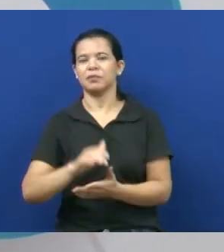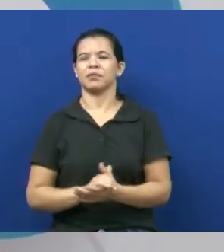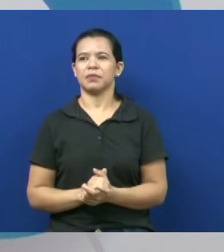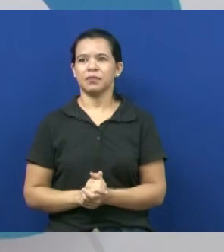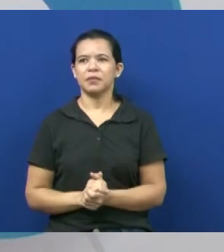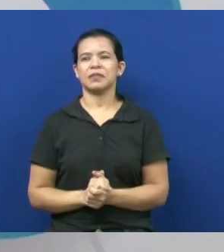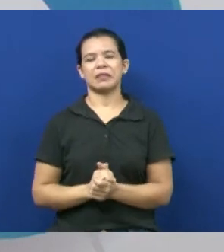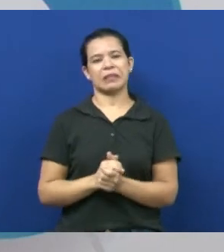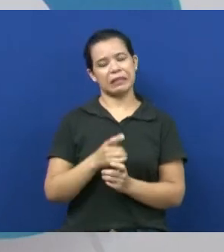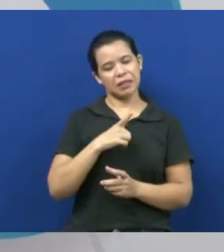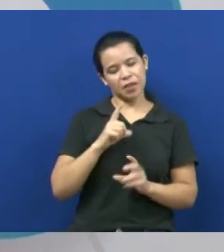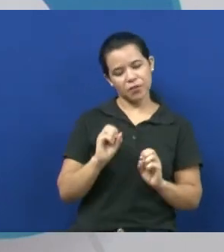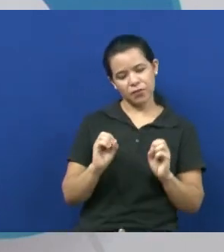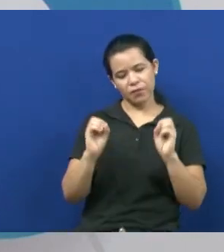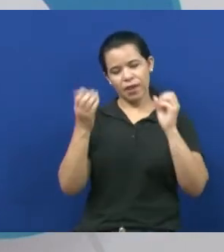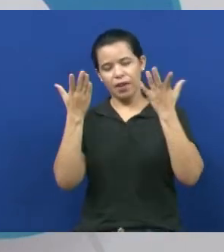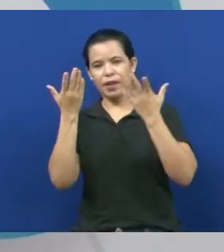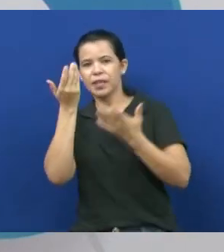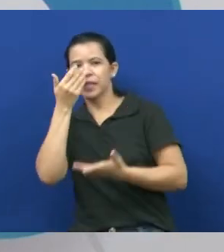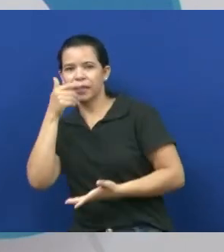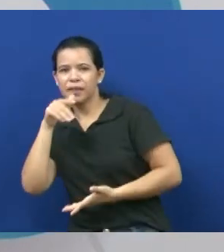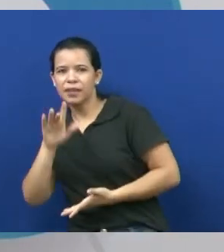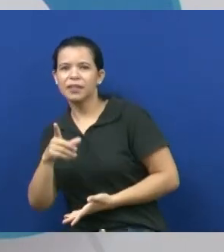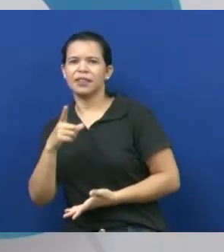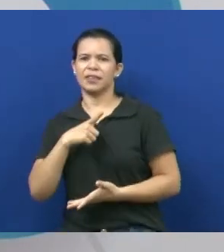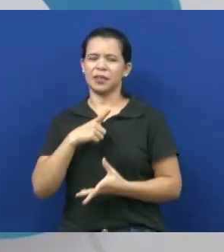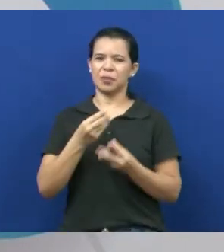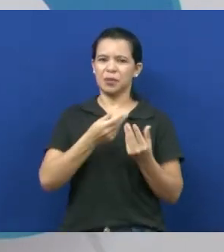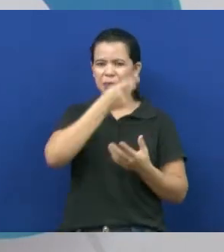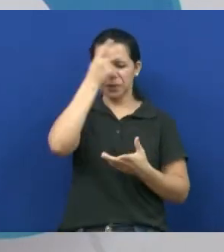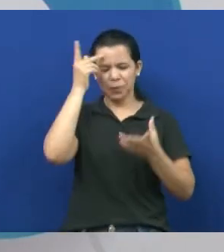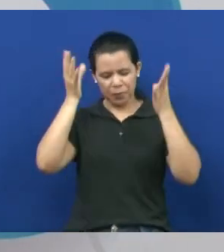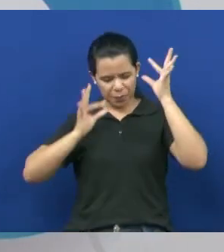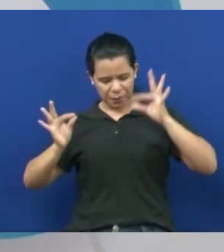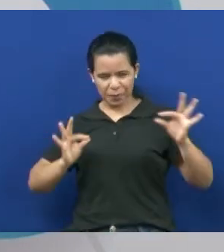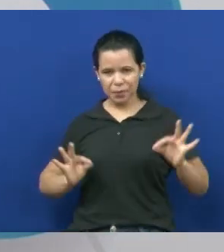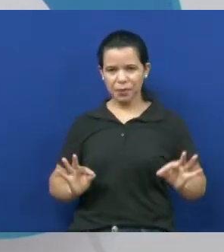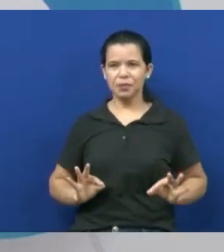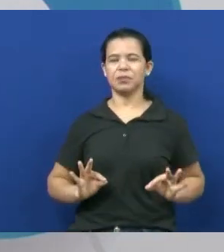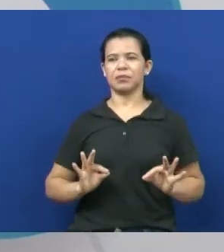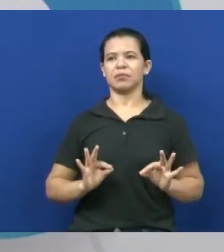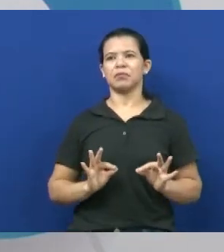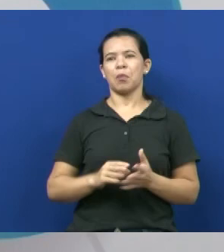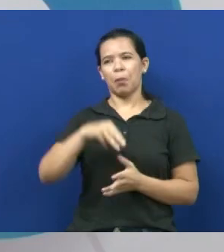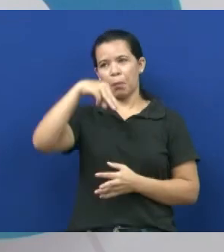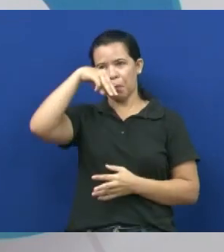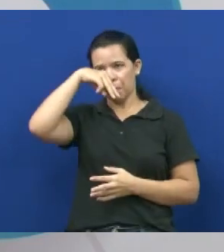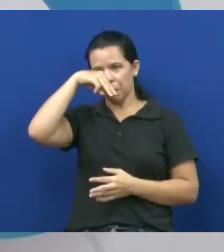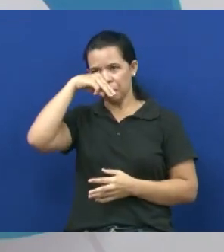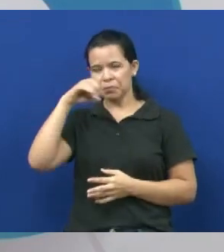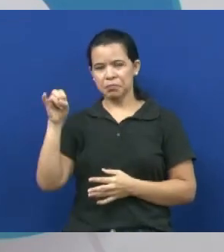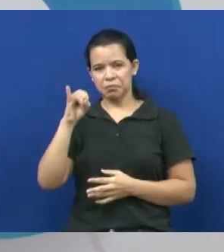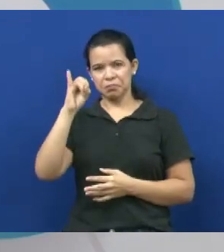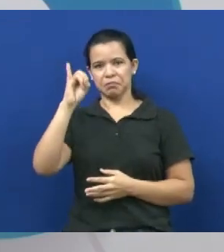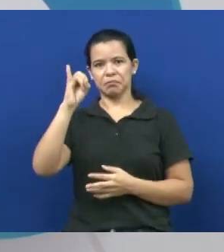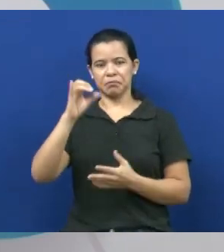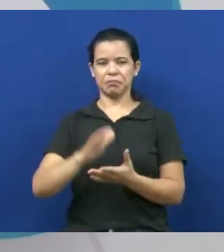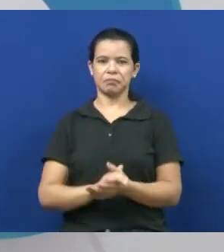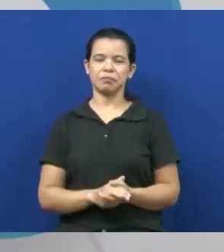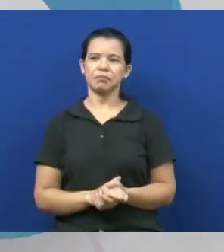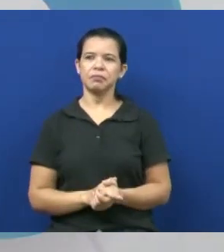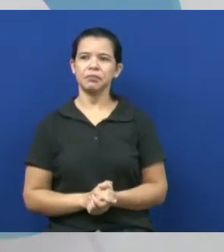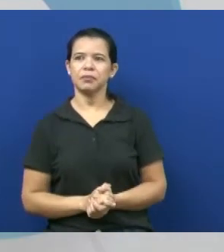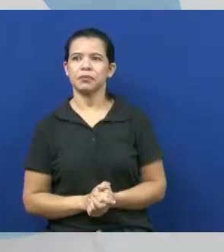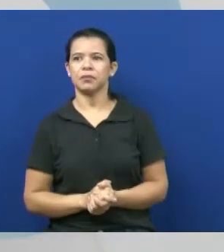ainda tem muito. Então, Monteiro Lobato ele foi um dos representantes do pré-modernismo. Nosso próximo slide fala de